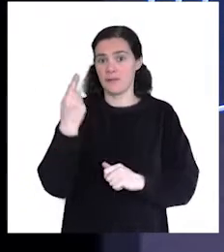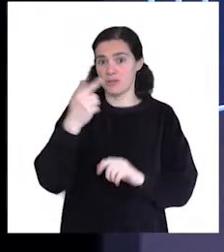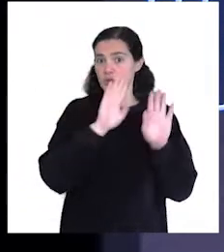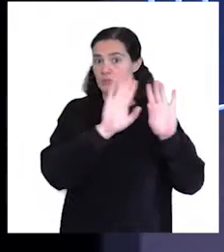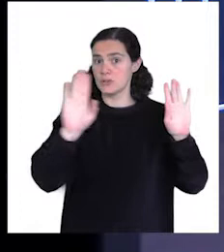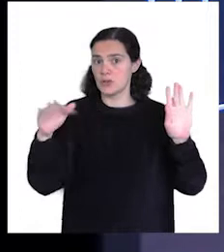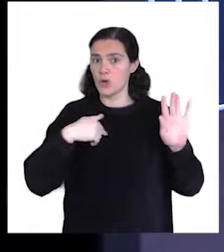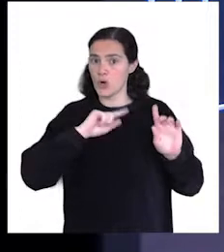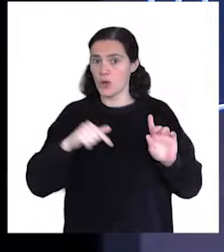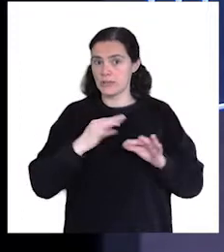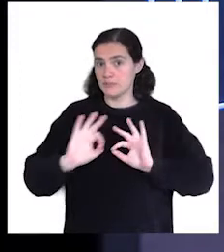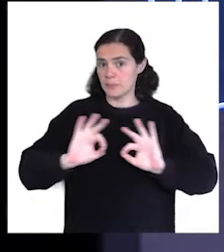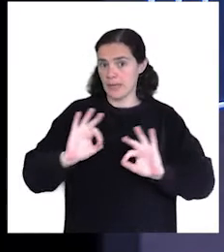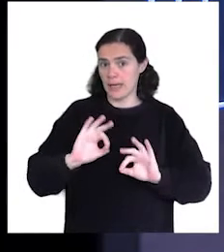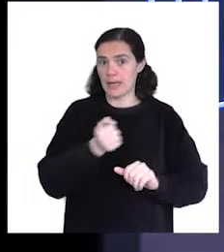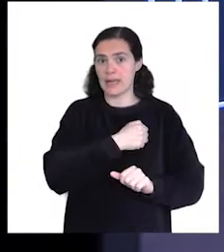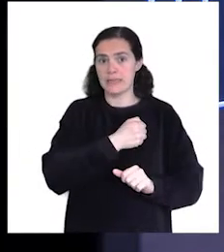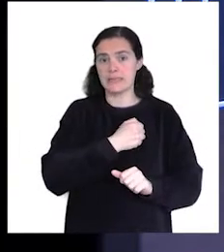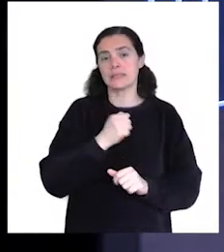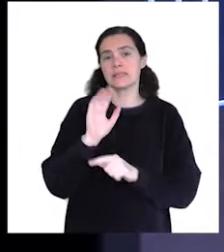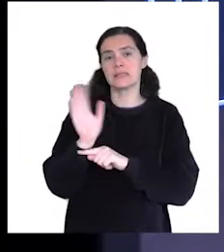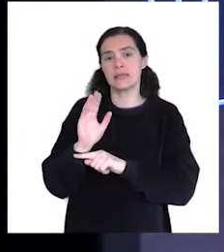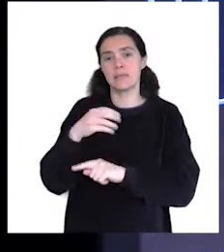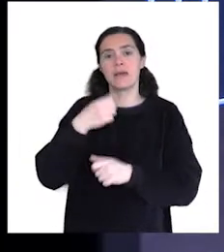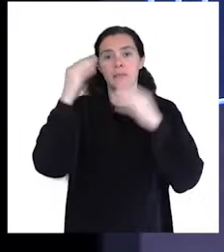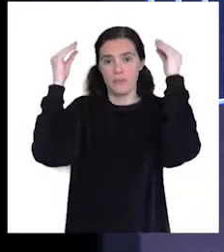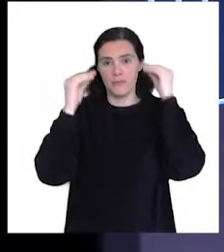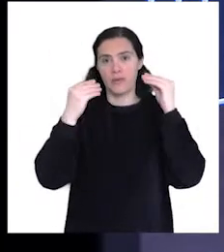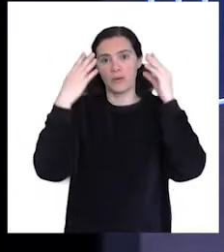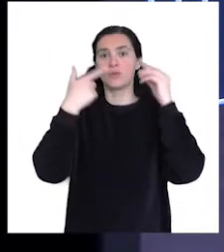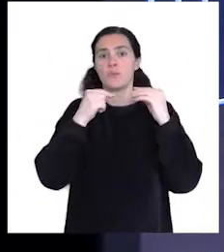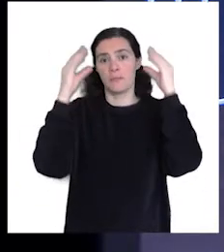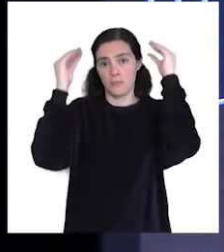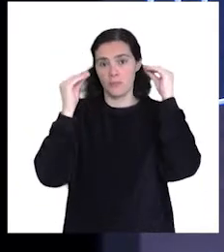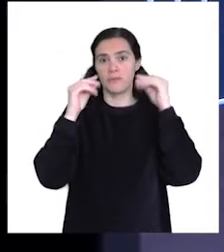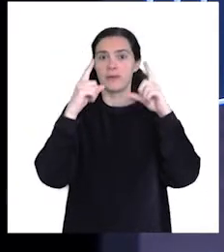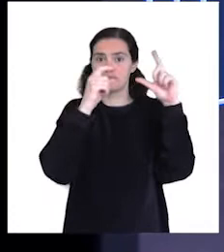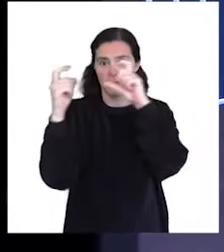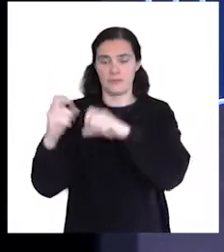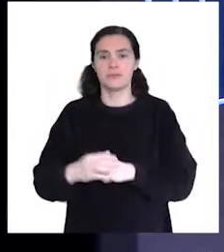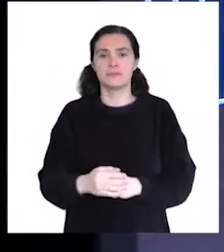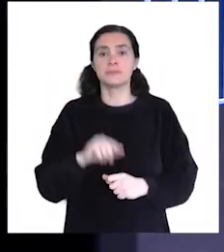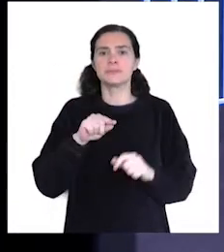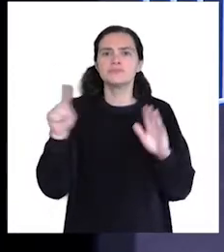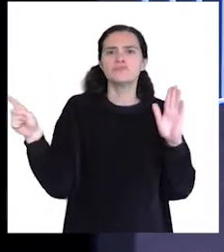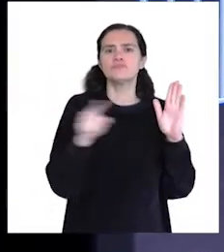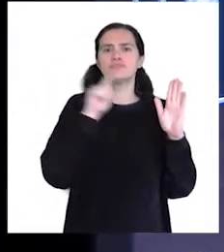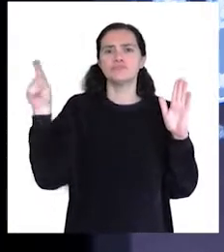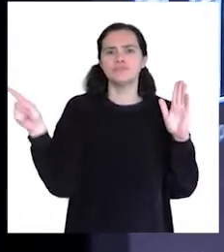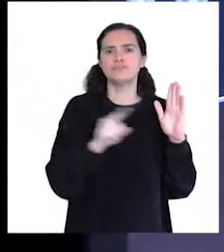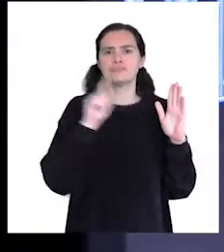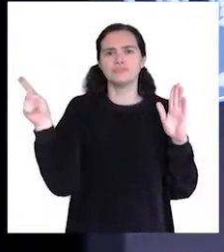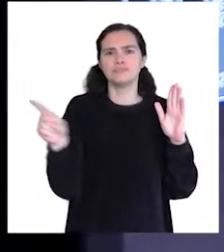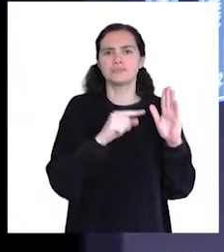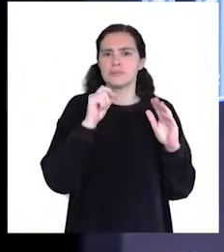vez numa exposição que estamos a preparar na Casa do Cinema Manuel de Oliveira e que tem por título Manuel de Oliveira, fotógrafo. Portanto, este painel interativo, que